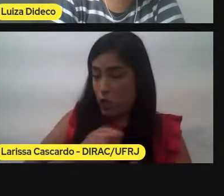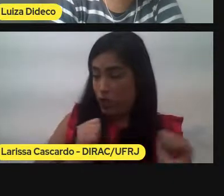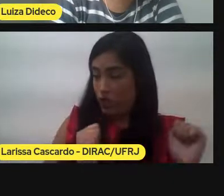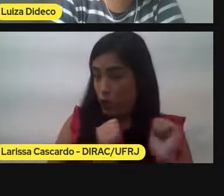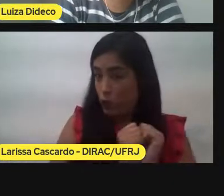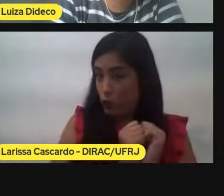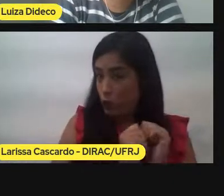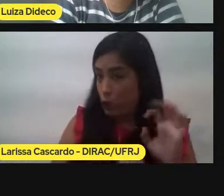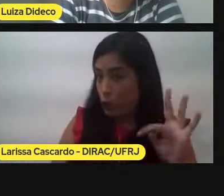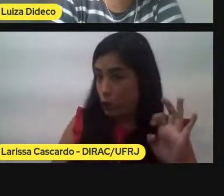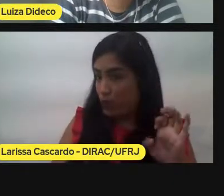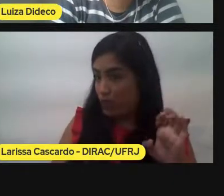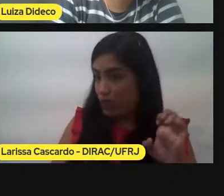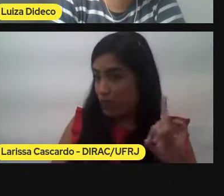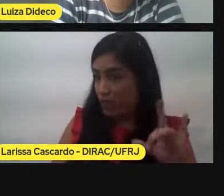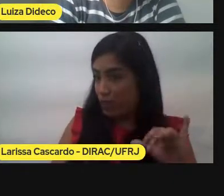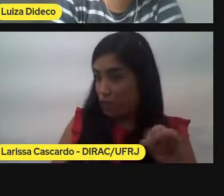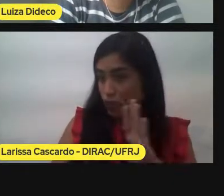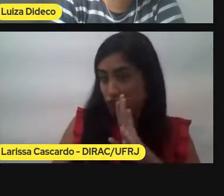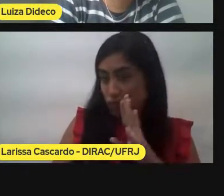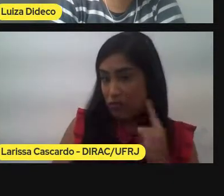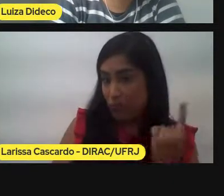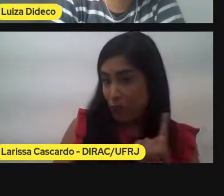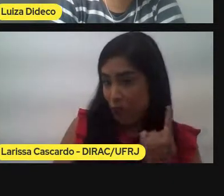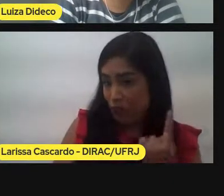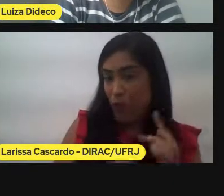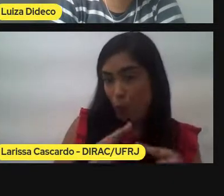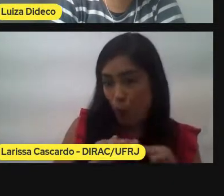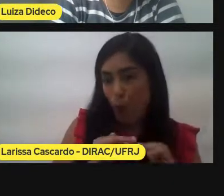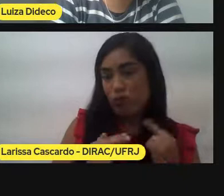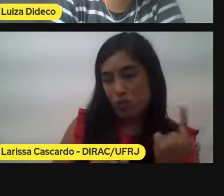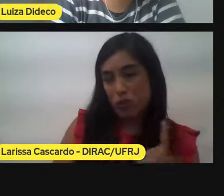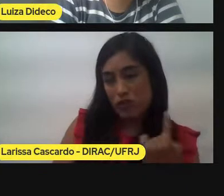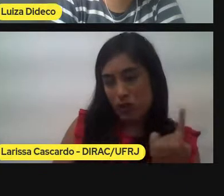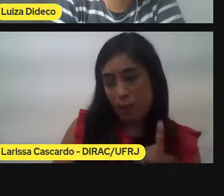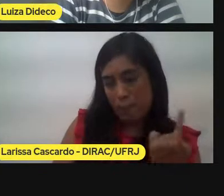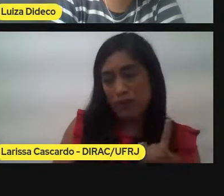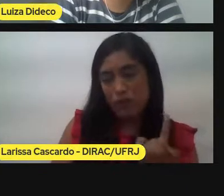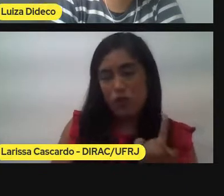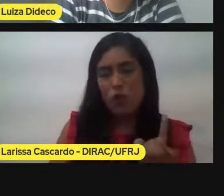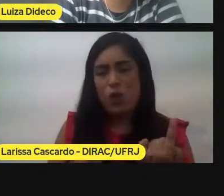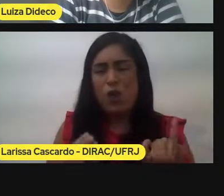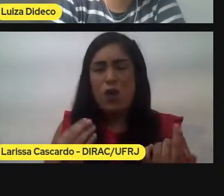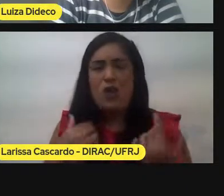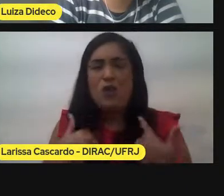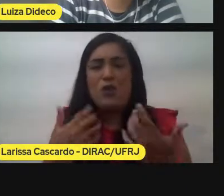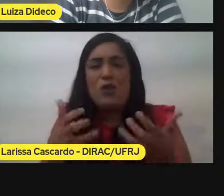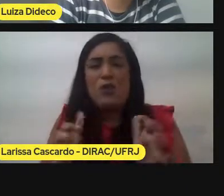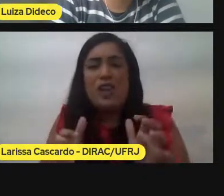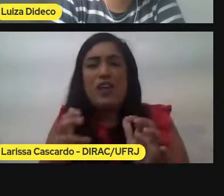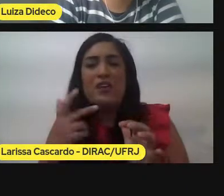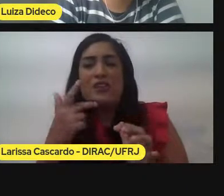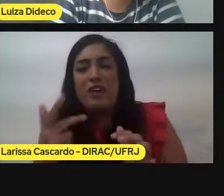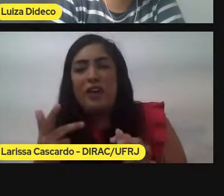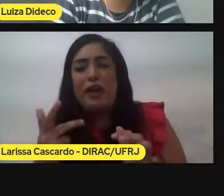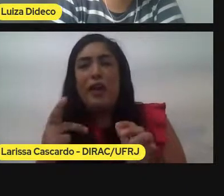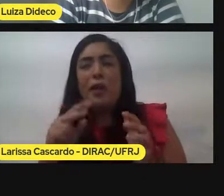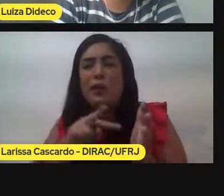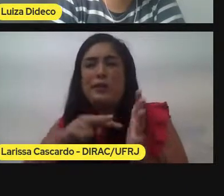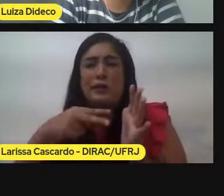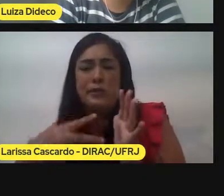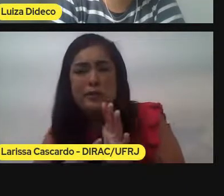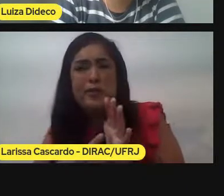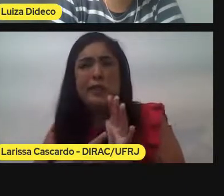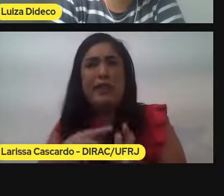E é claro que aqui eu não estou querendo fazer uma caracterização, uma retrospectiva histórico-filosófica do tédio, o que é o tédio, eu não vou discutir